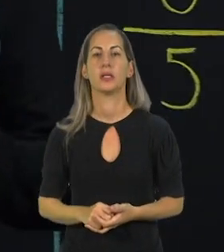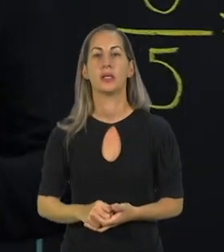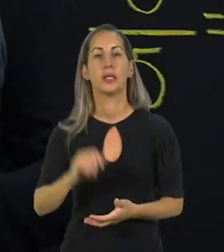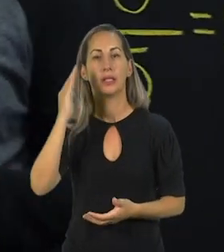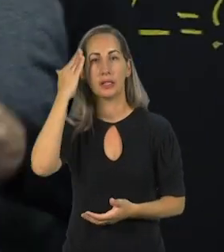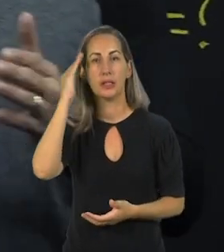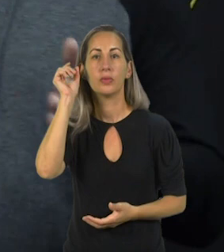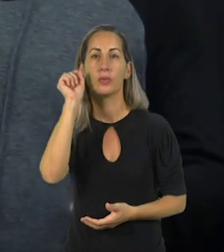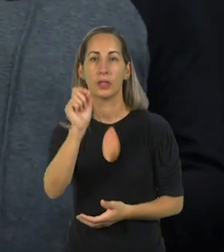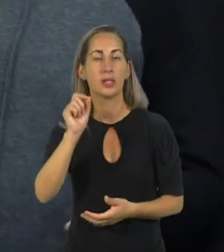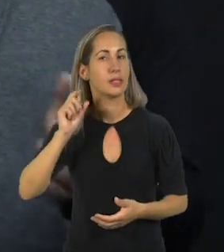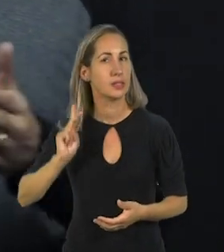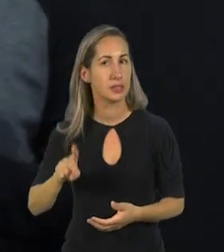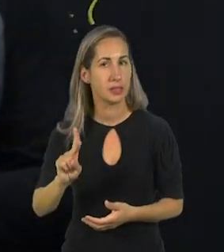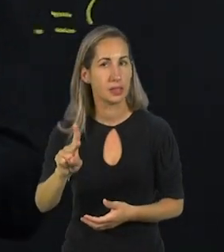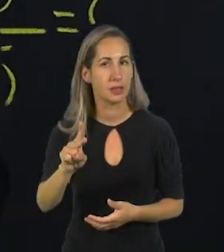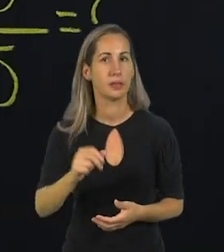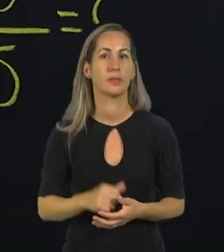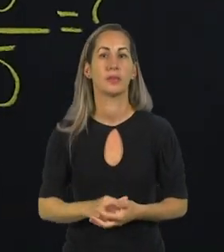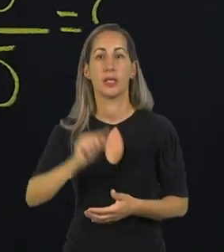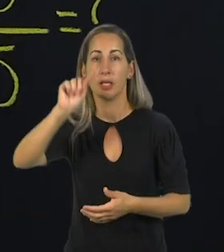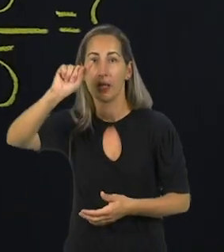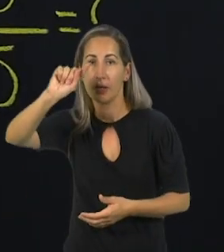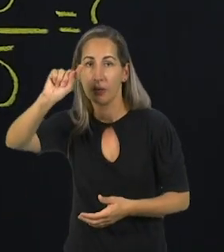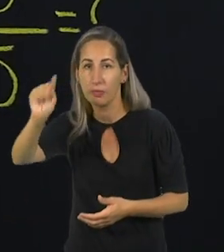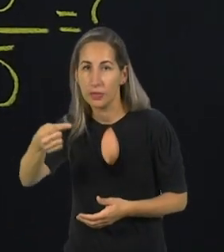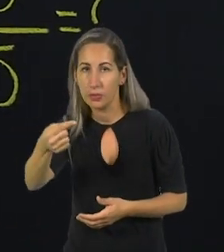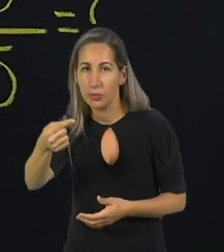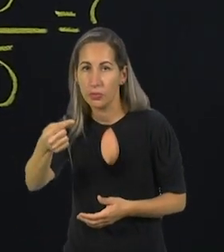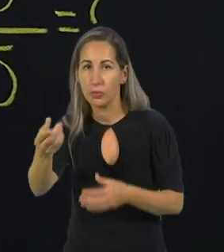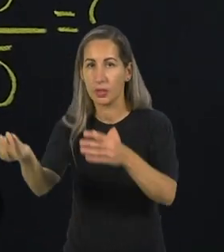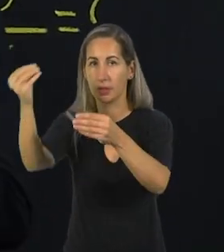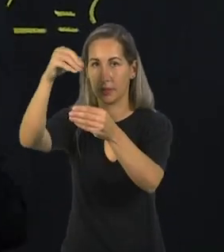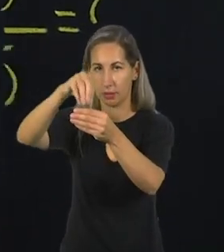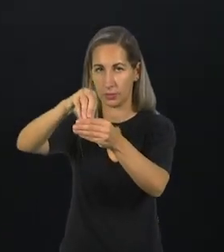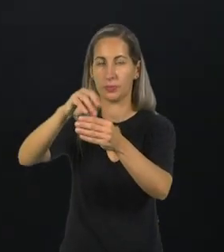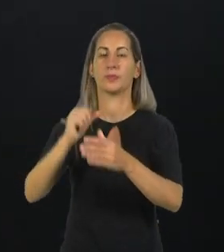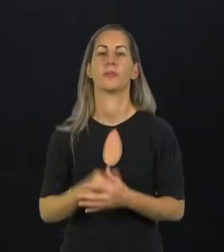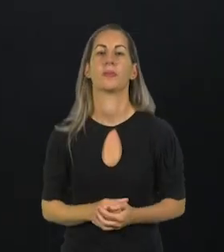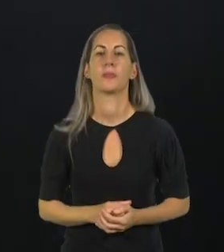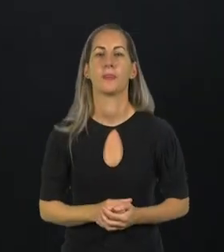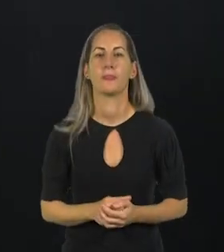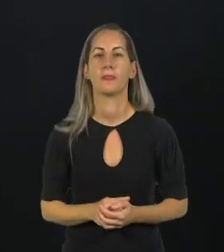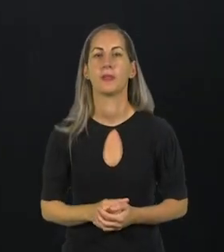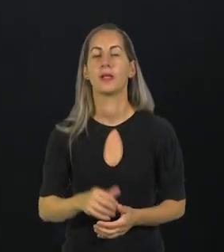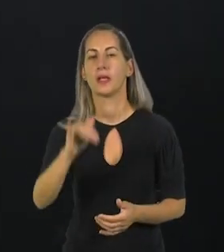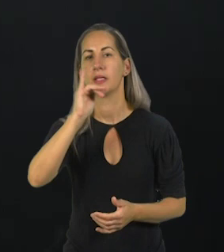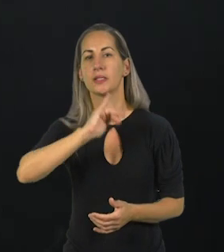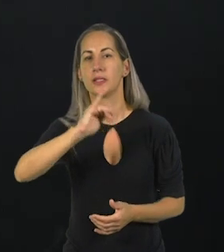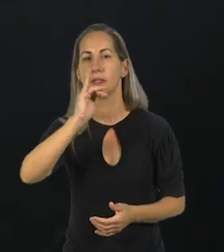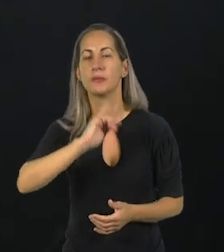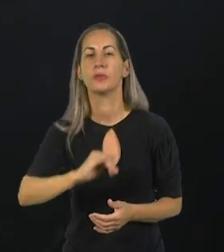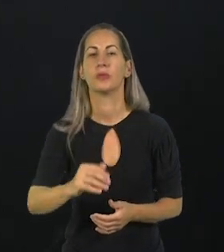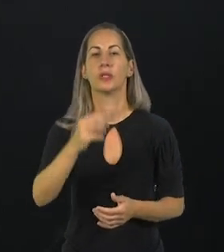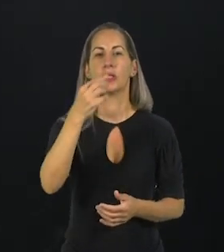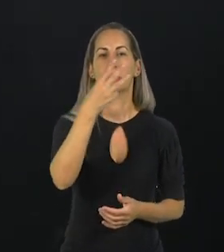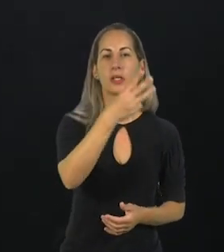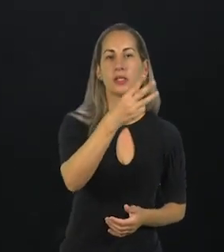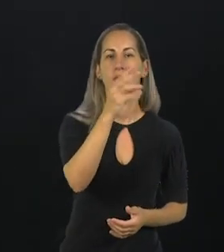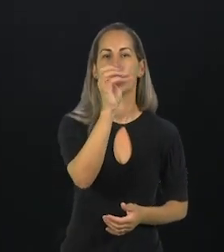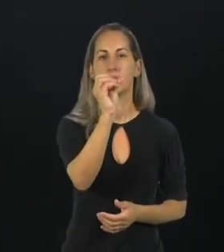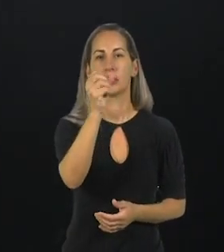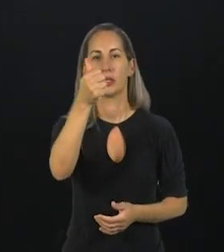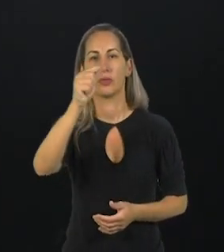reconhecido sempre pela inserção da vírgula em sua composição, tá? Então eu tenho aqui, por exemplo,